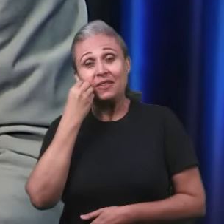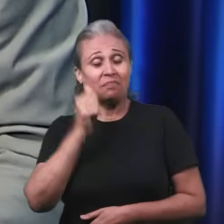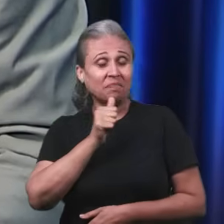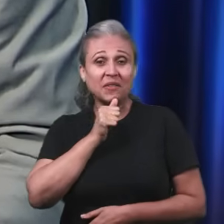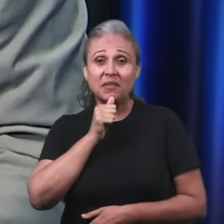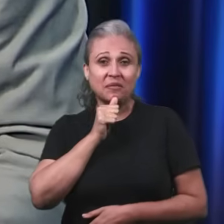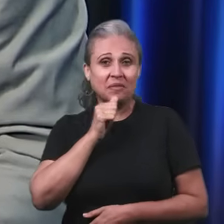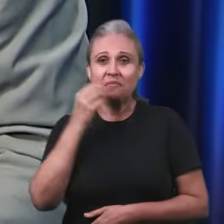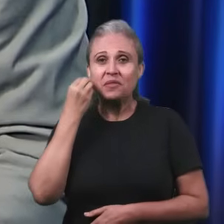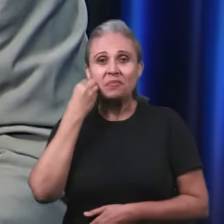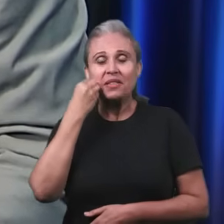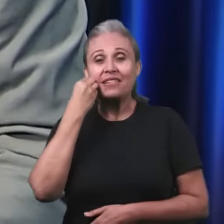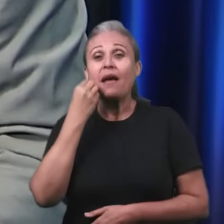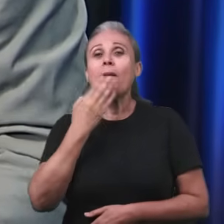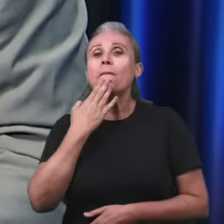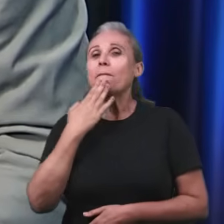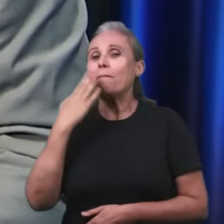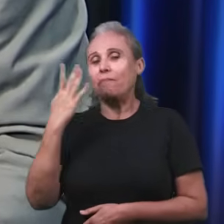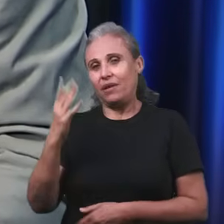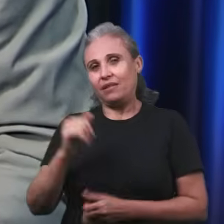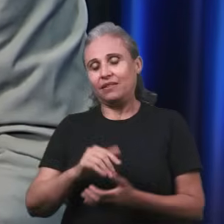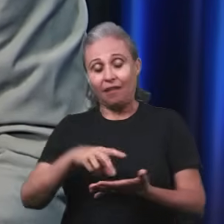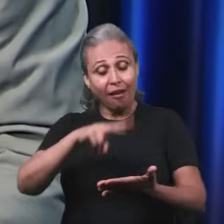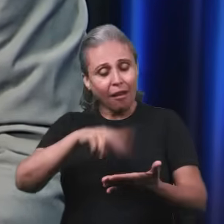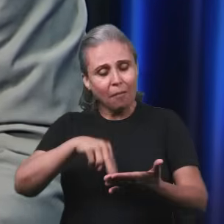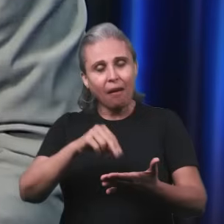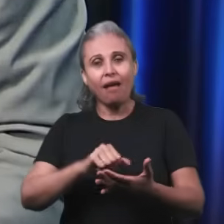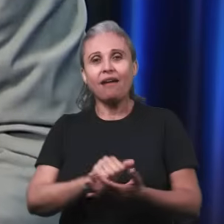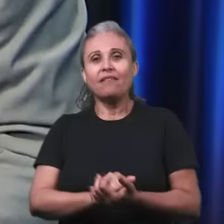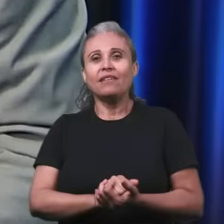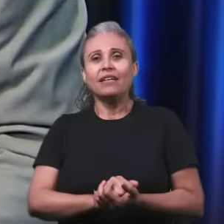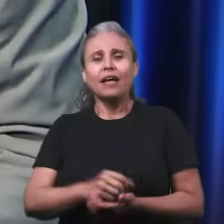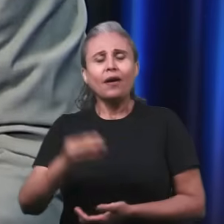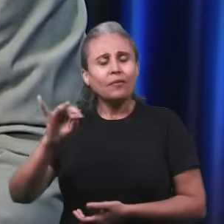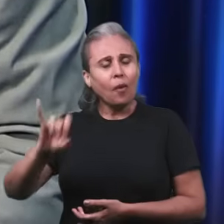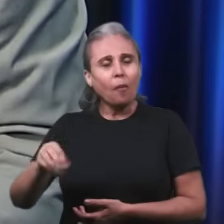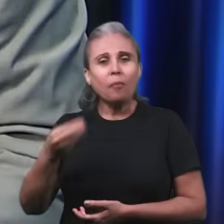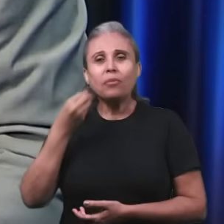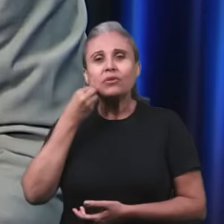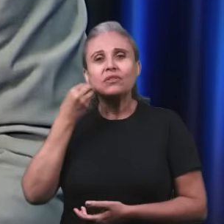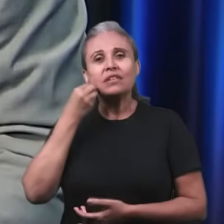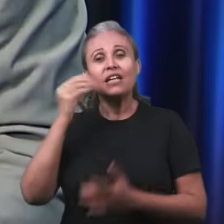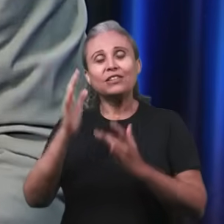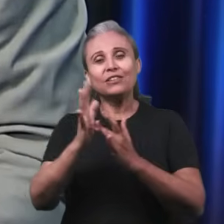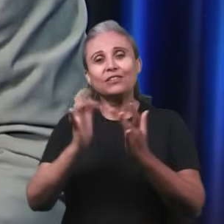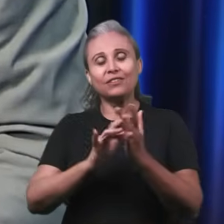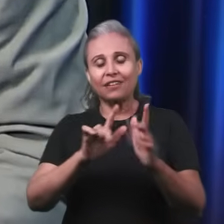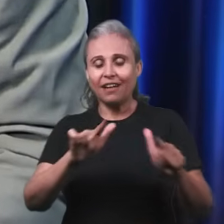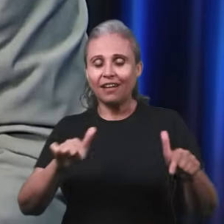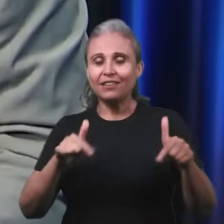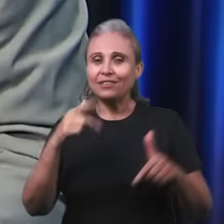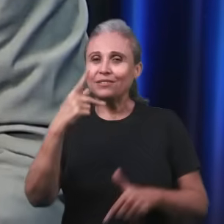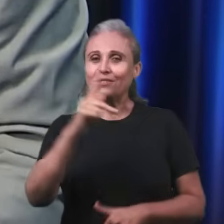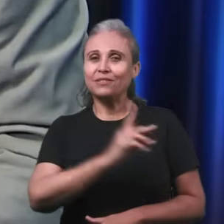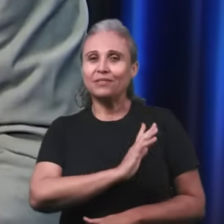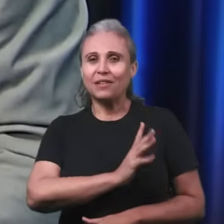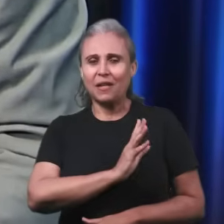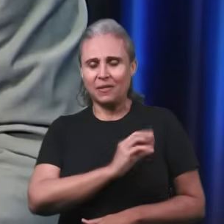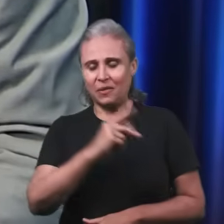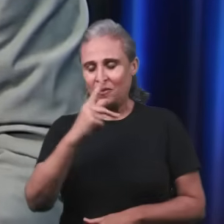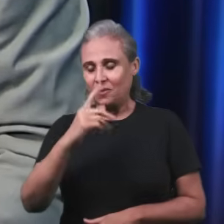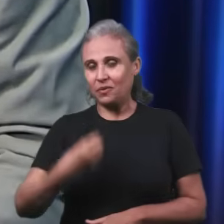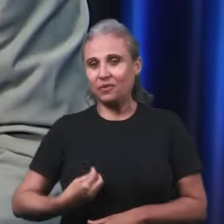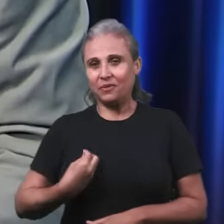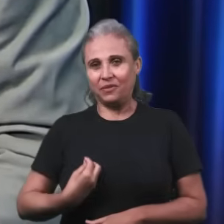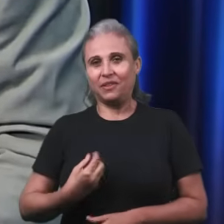né? Peça, dê ouvidos à palavra do Senhor. Dê uma oportunidade. O Senhor Jesus também quer transformar a sua vida. Glória a